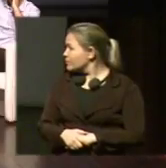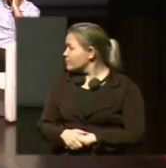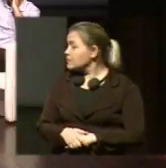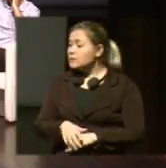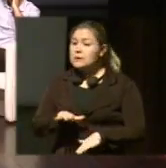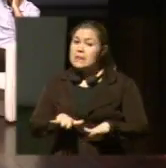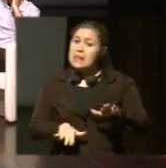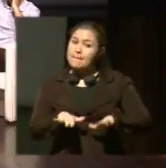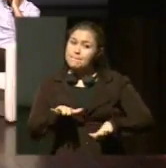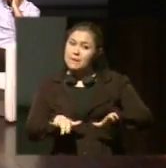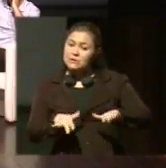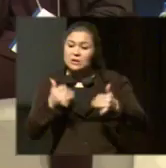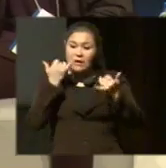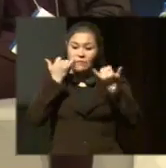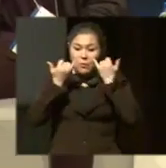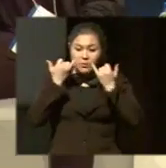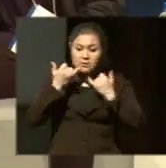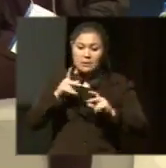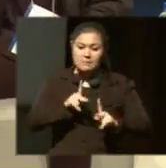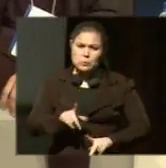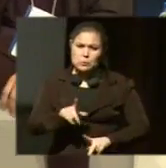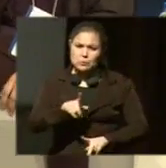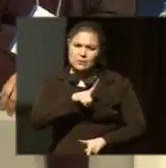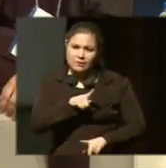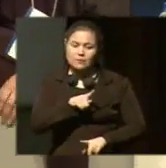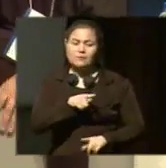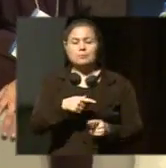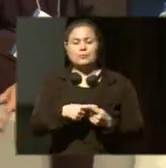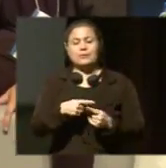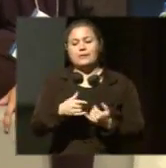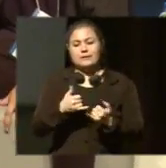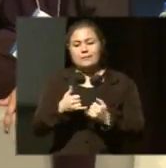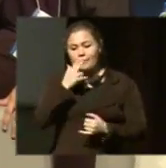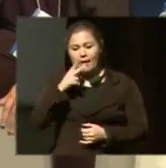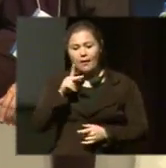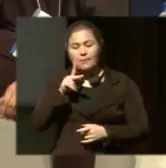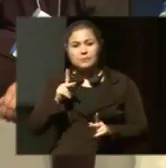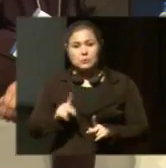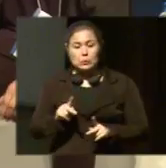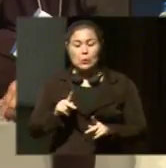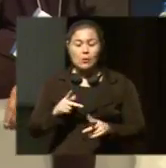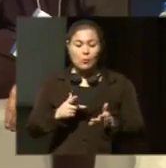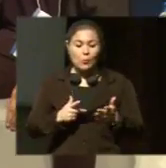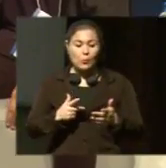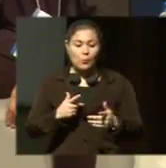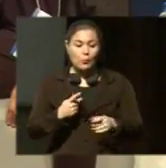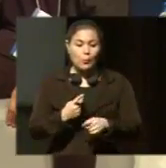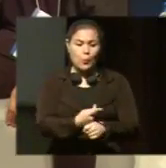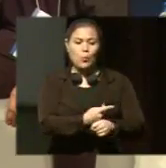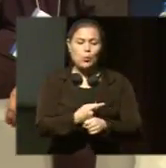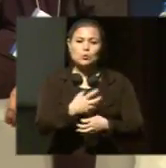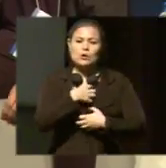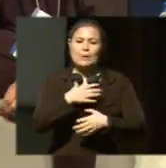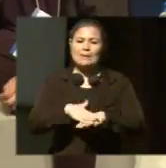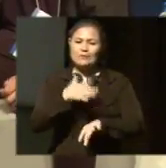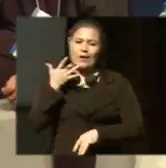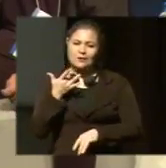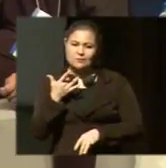Depende muito da informação que a pessoa tem. Porque, assim, as pessoas procuram um jeito mais fácil de chegar nas coisas, o